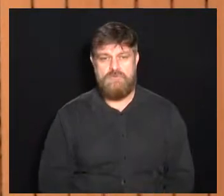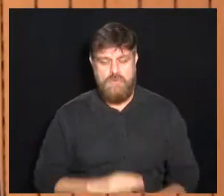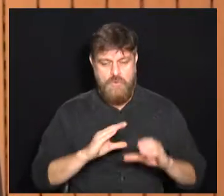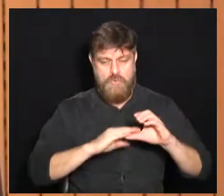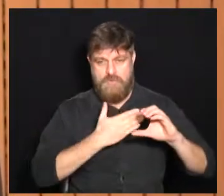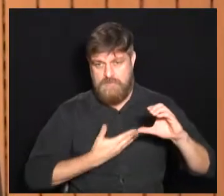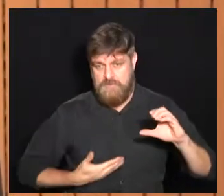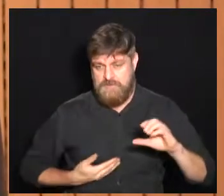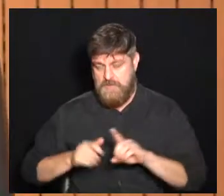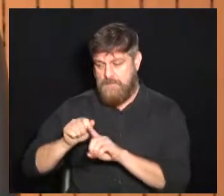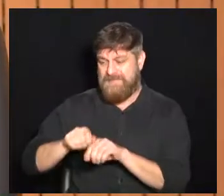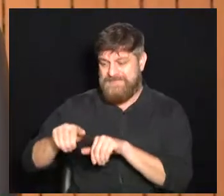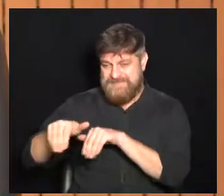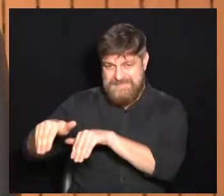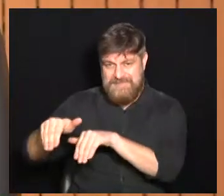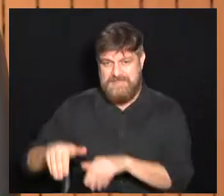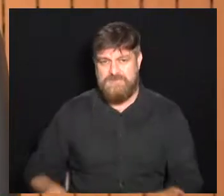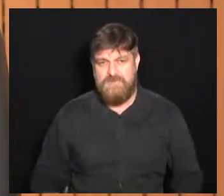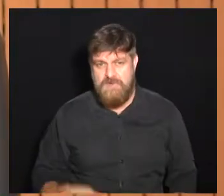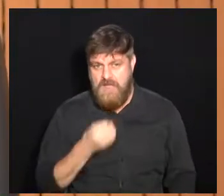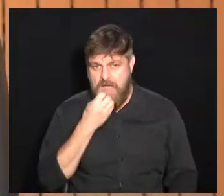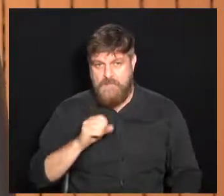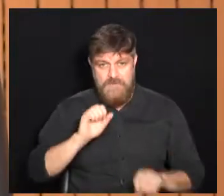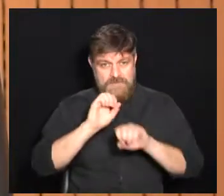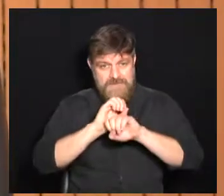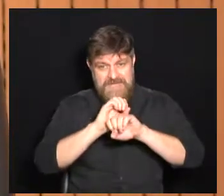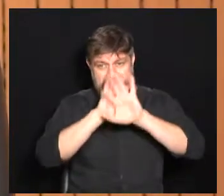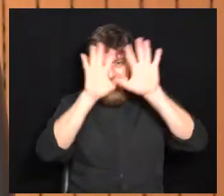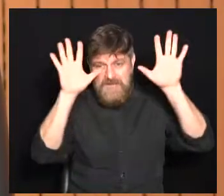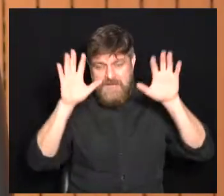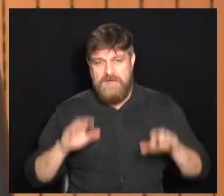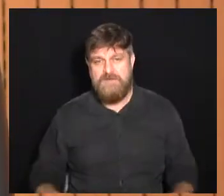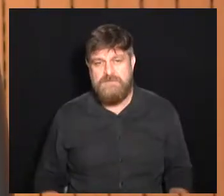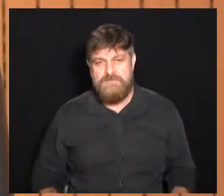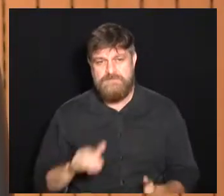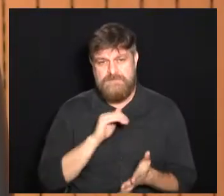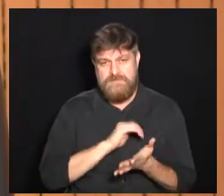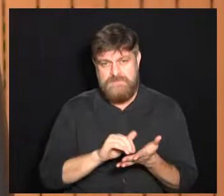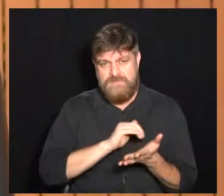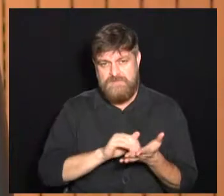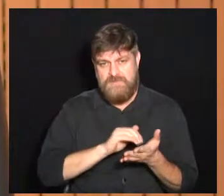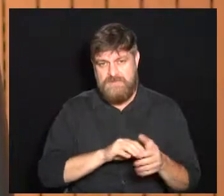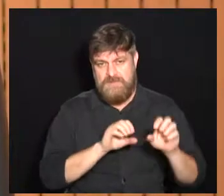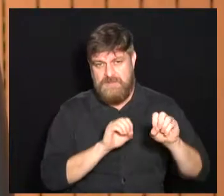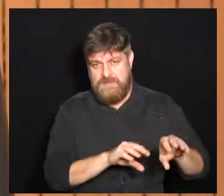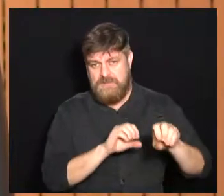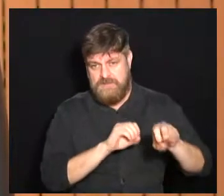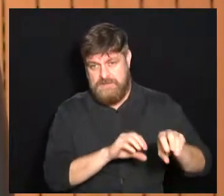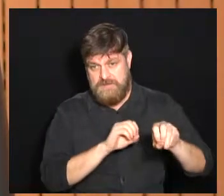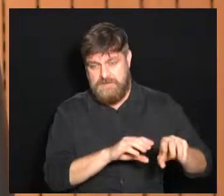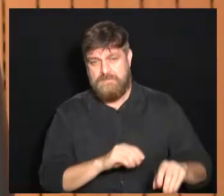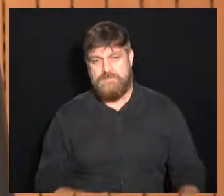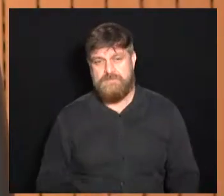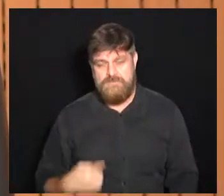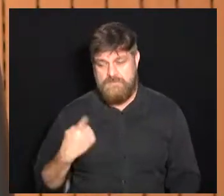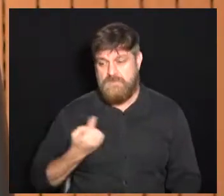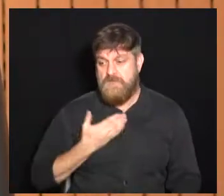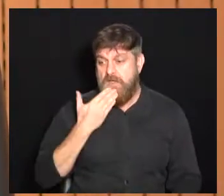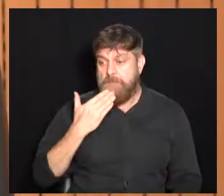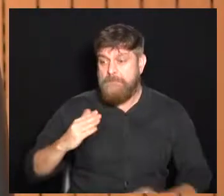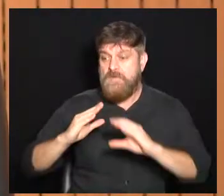em setembro, e é bom que fique claro, a Secretaria de Educação, ela solicita o